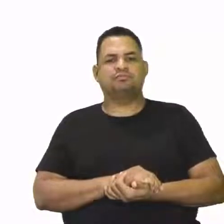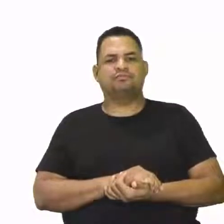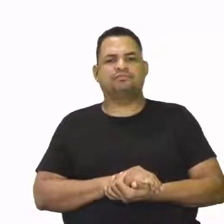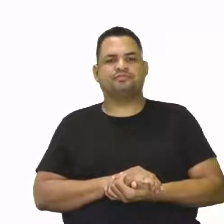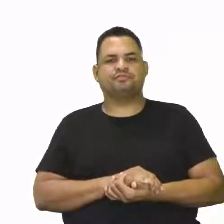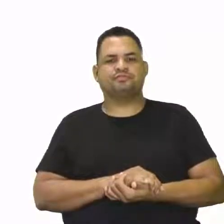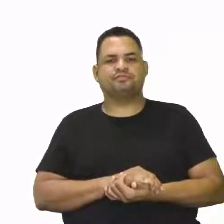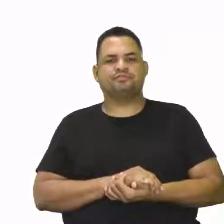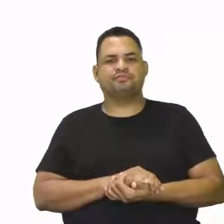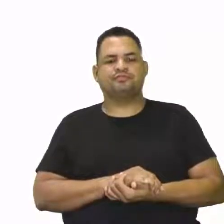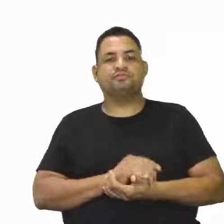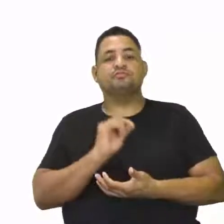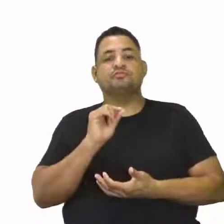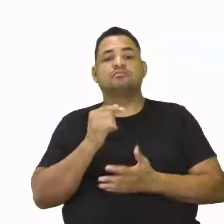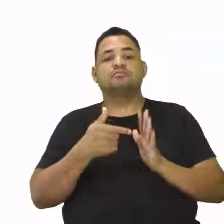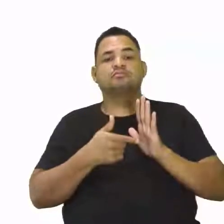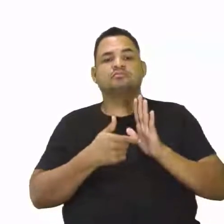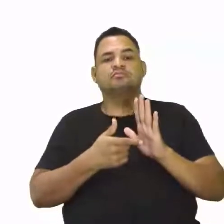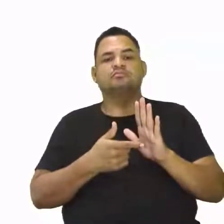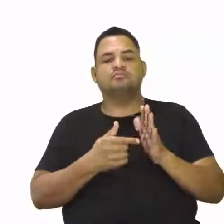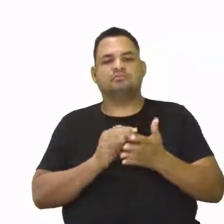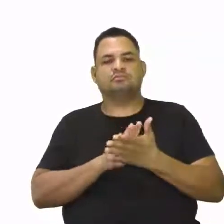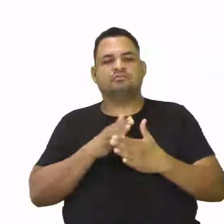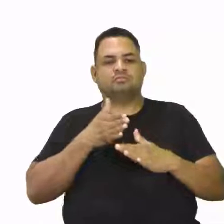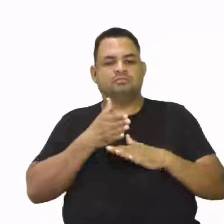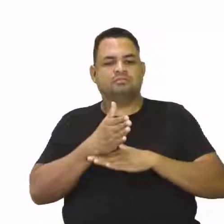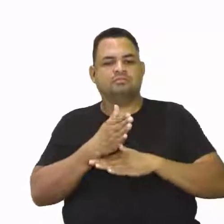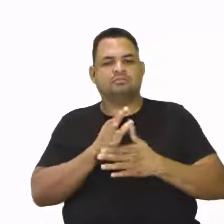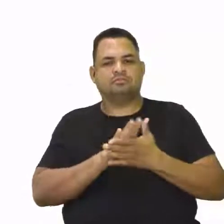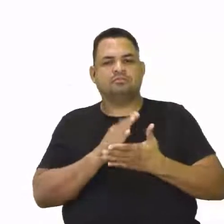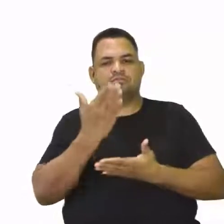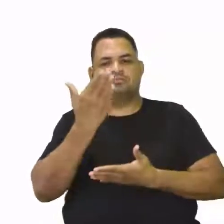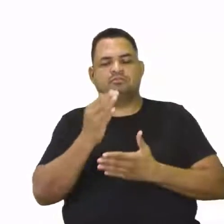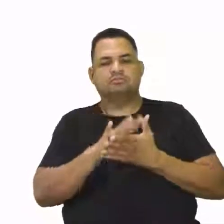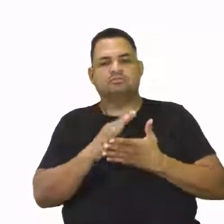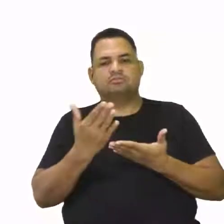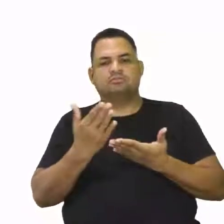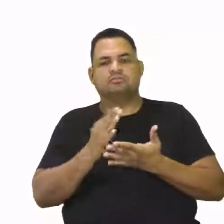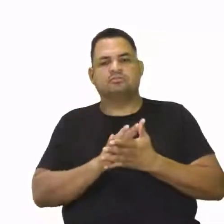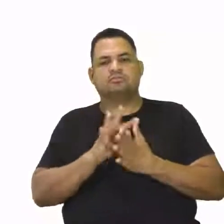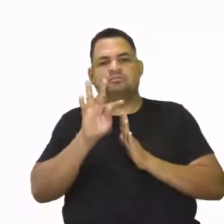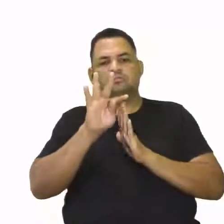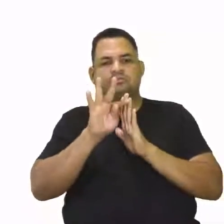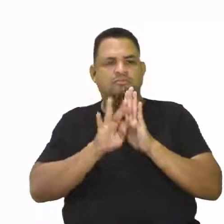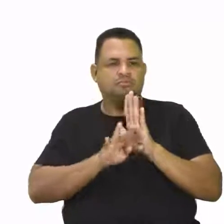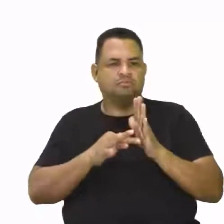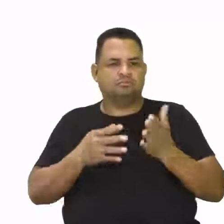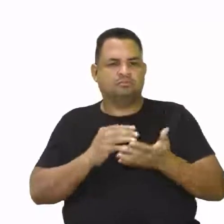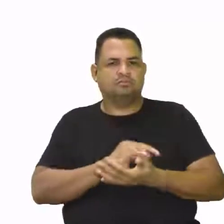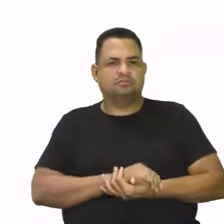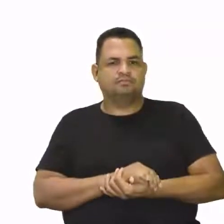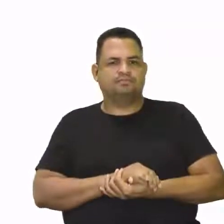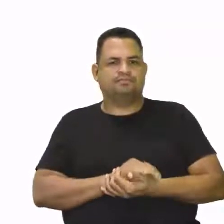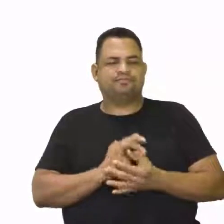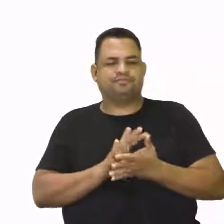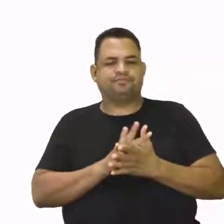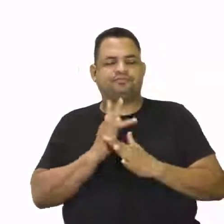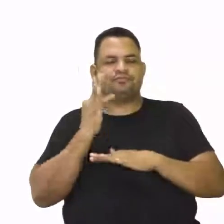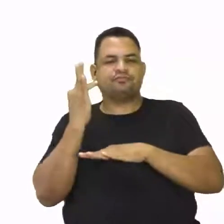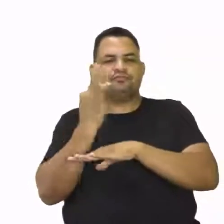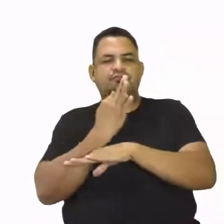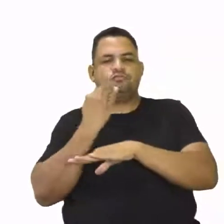lá, então. Do que se trata? Se a gente for direto para a bibliografia, já dá para ver que é um texto